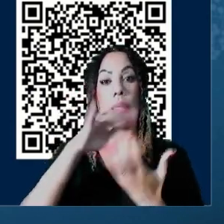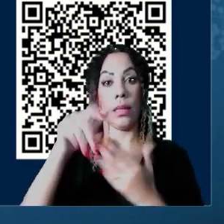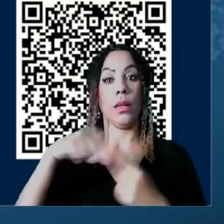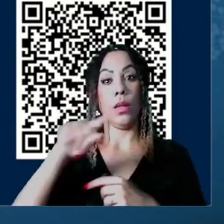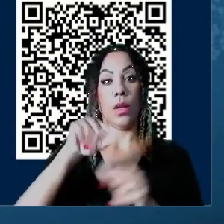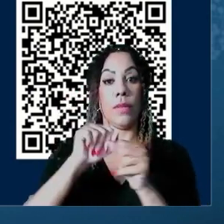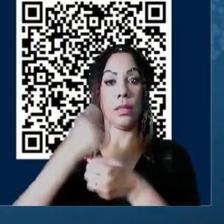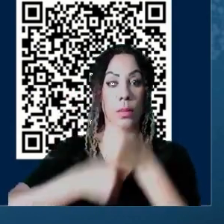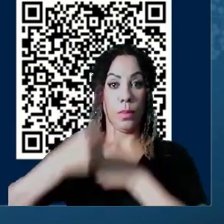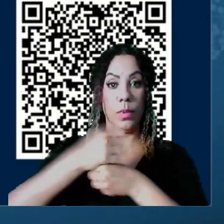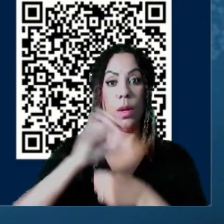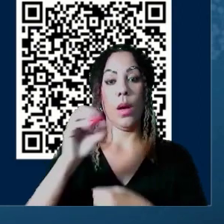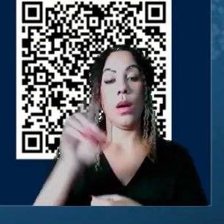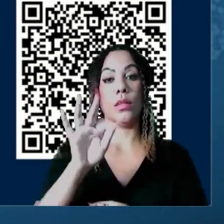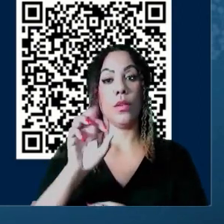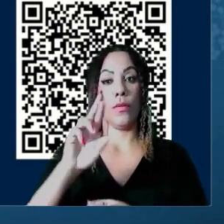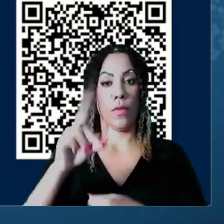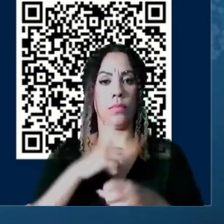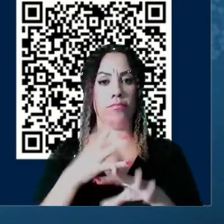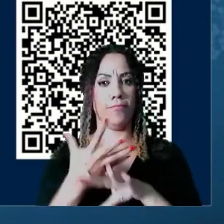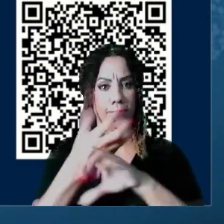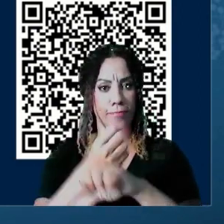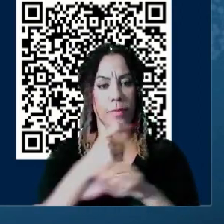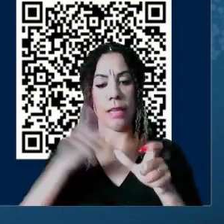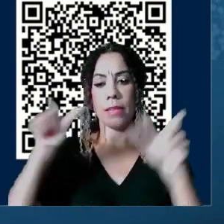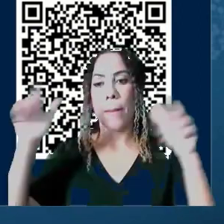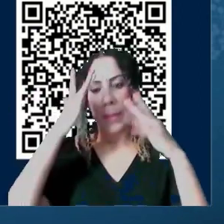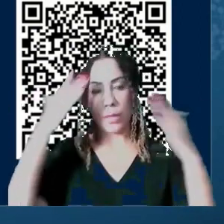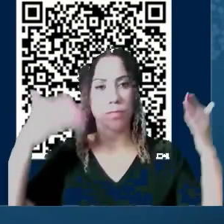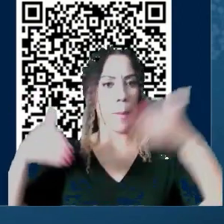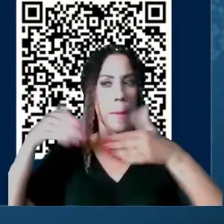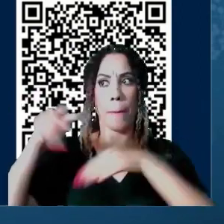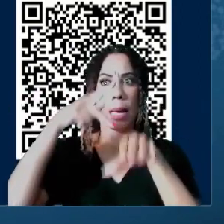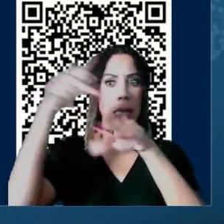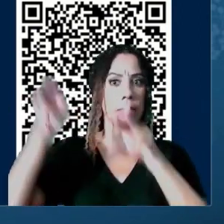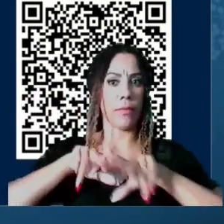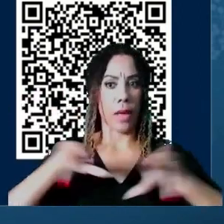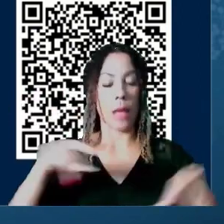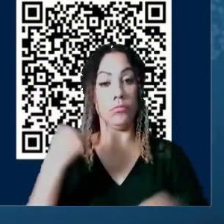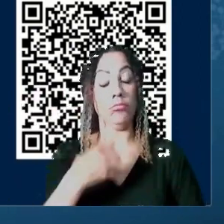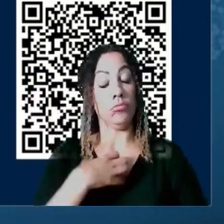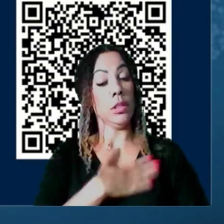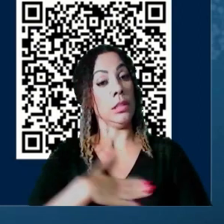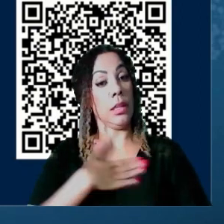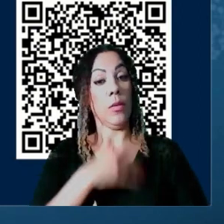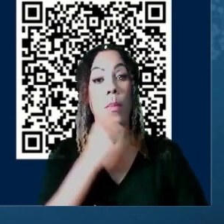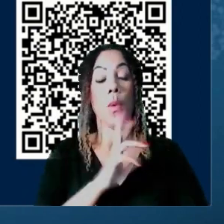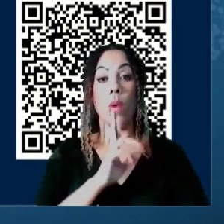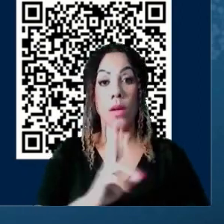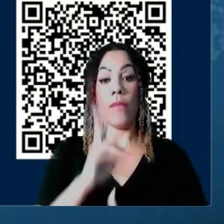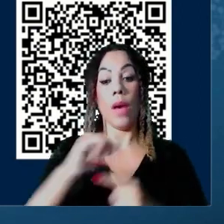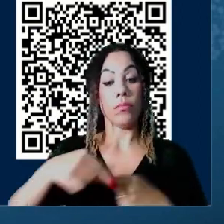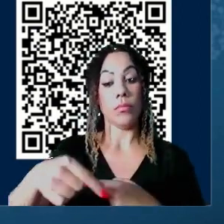ano passado, muito multidisciplinar, tivemos pessoas de muitos países e ficamos muito satisfeitos com o resultado, vamos fazer isso